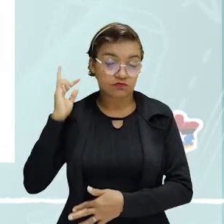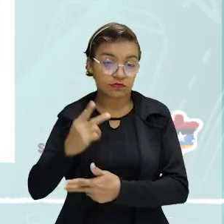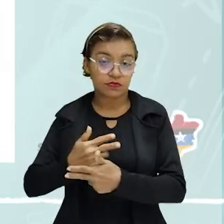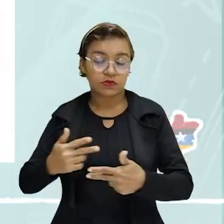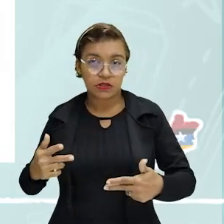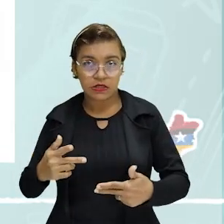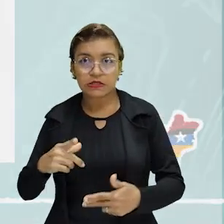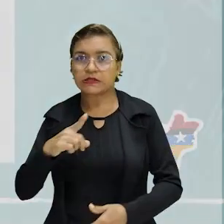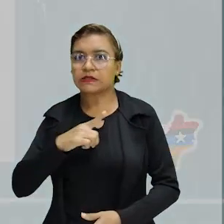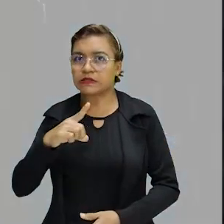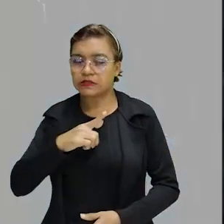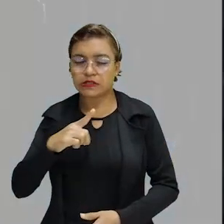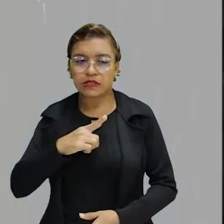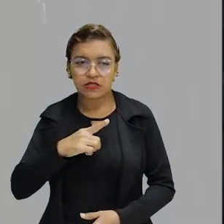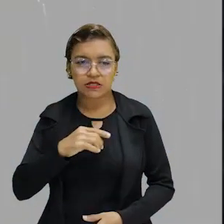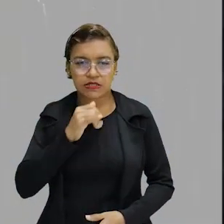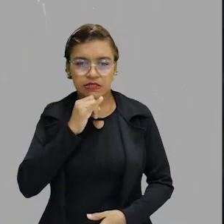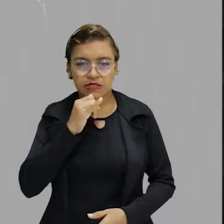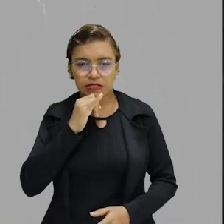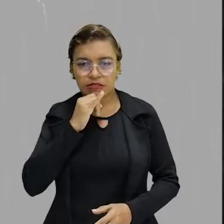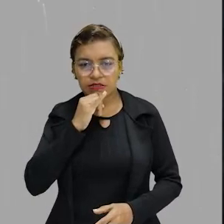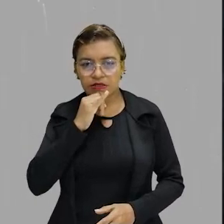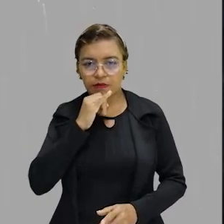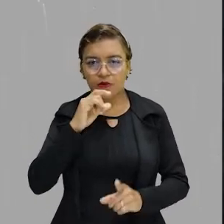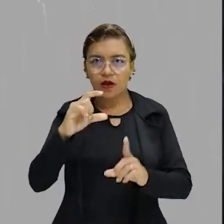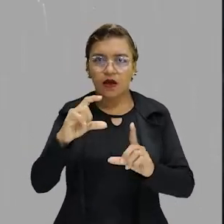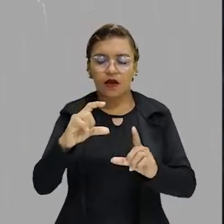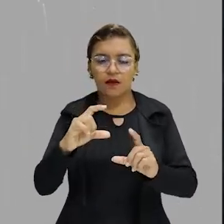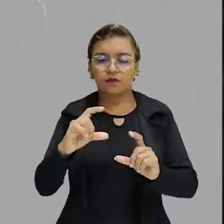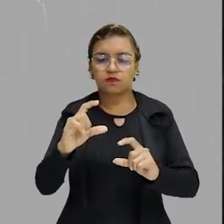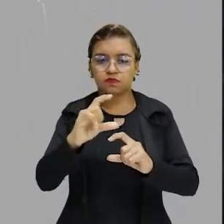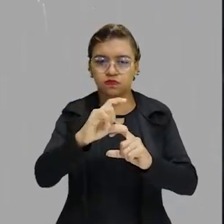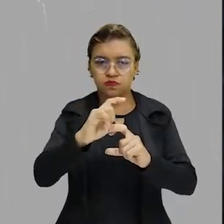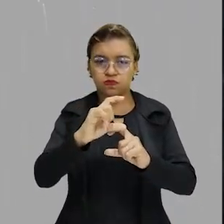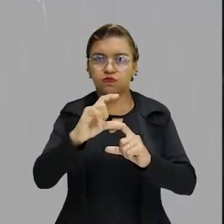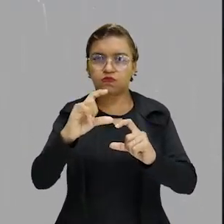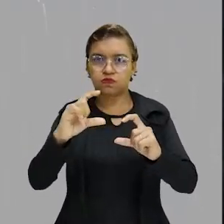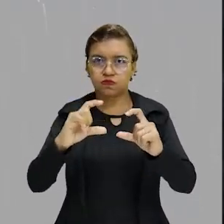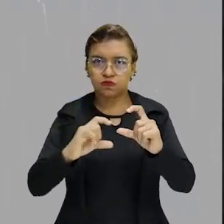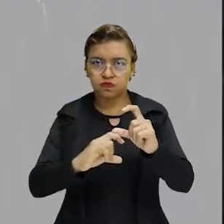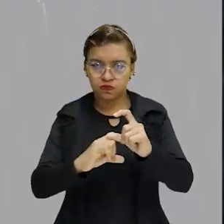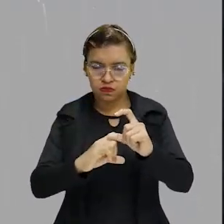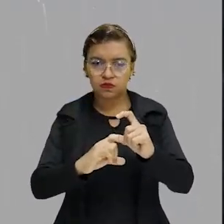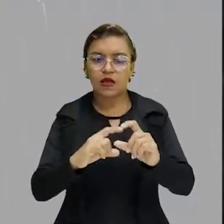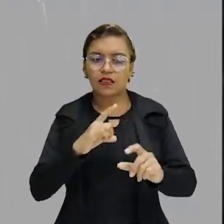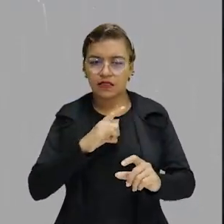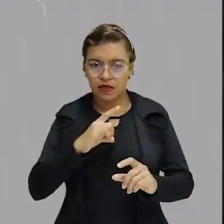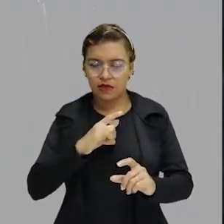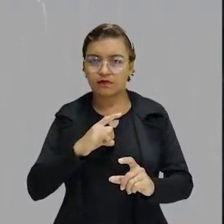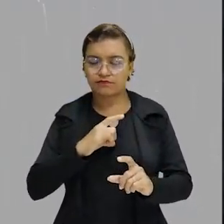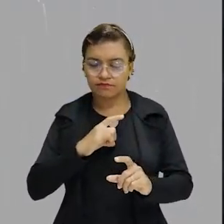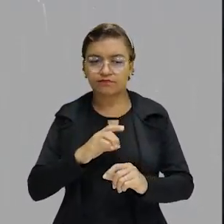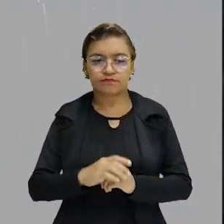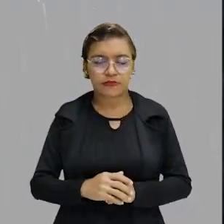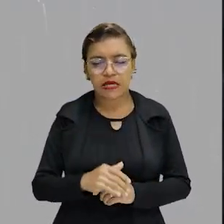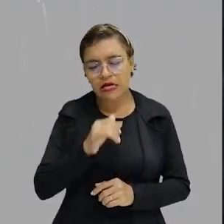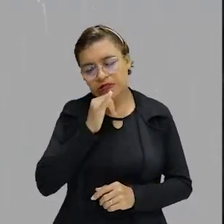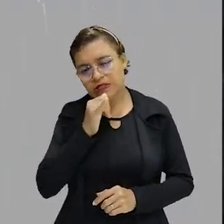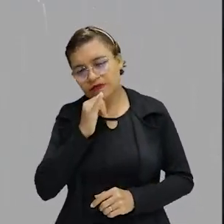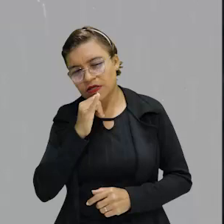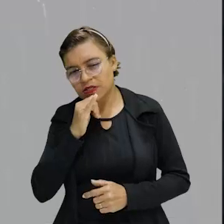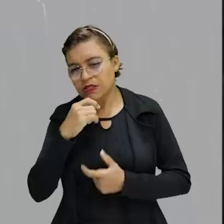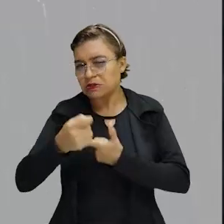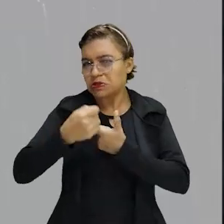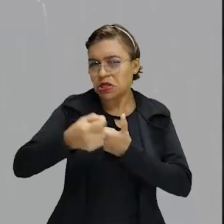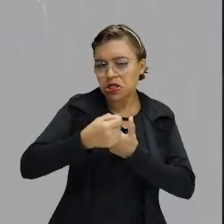tipo de... Aqui, no caso, uma charge, né? Vão encontrar com críticas às vezes à sociedade, às